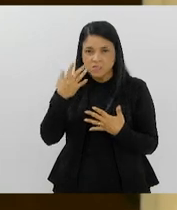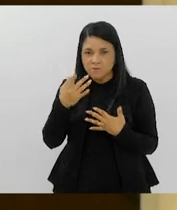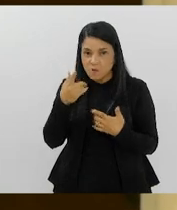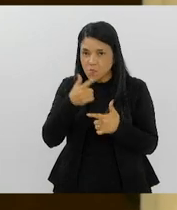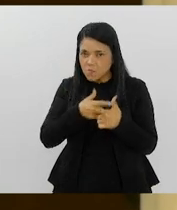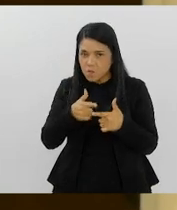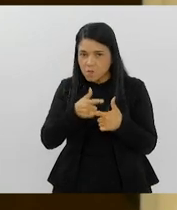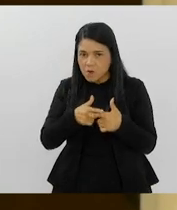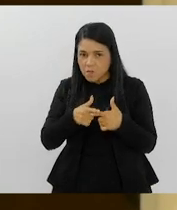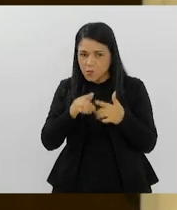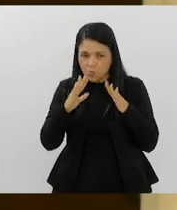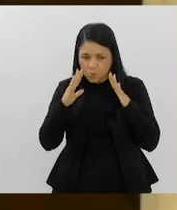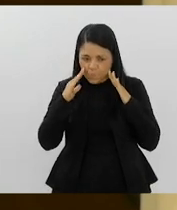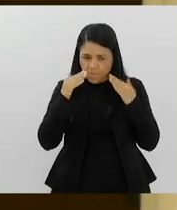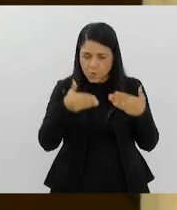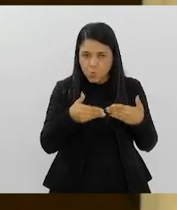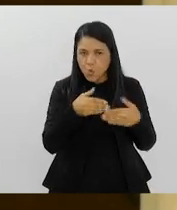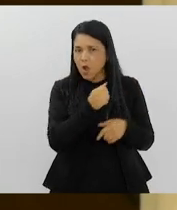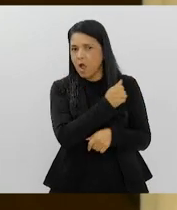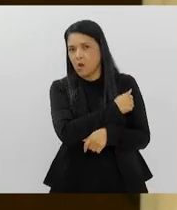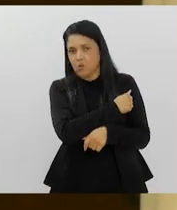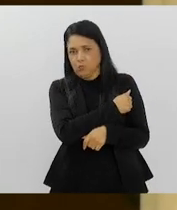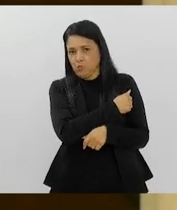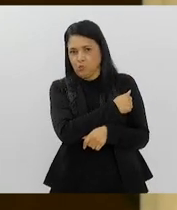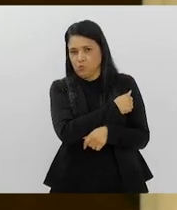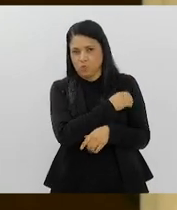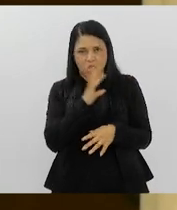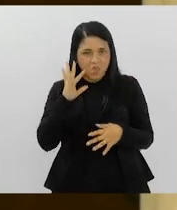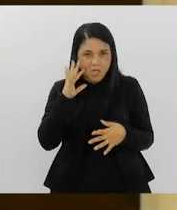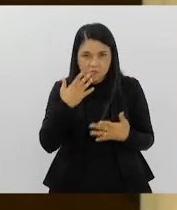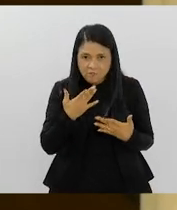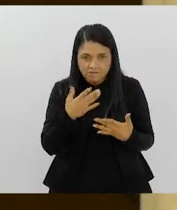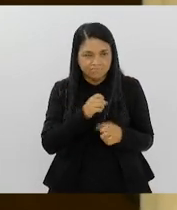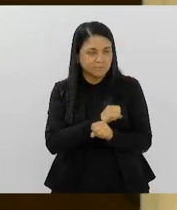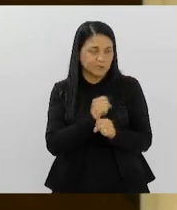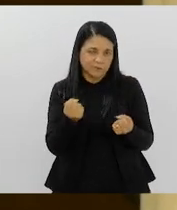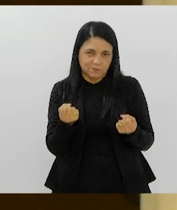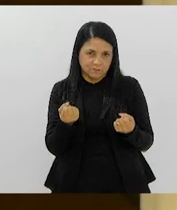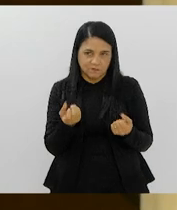ações somente no aluno. Aqui que passa.